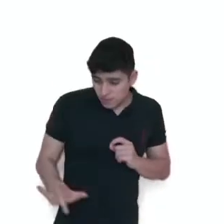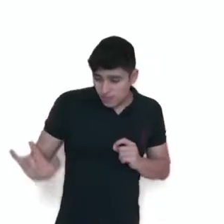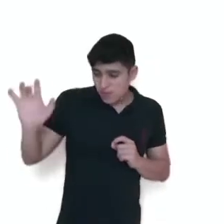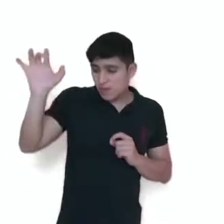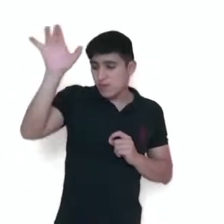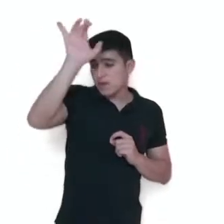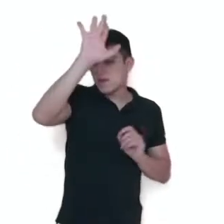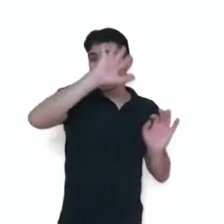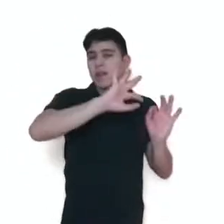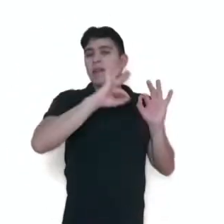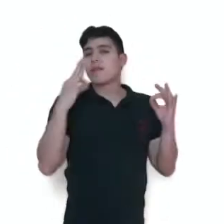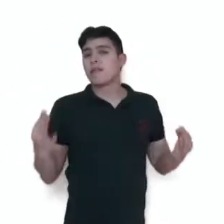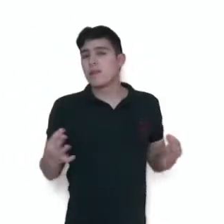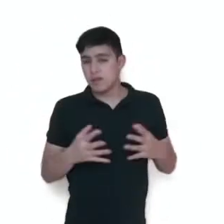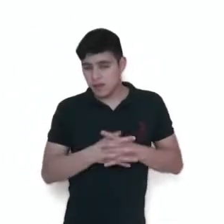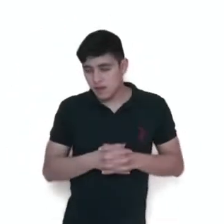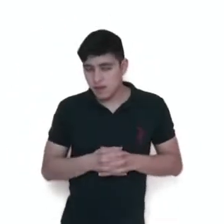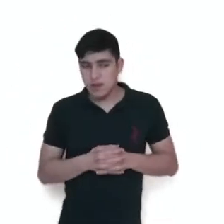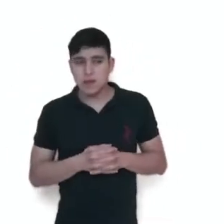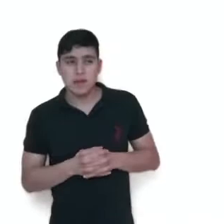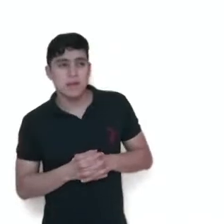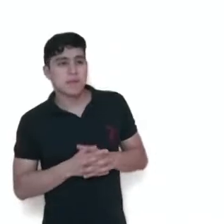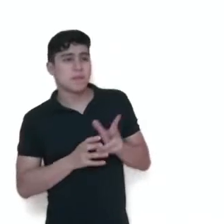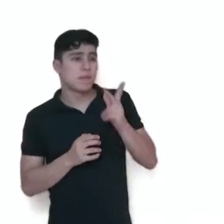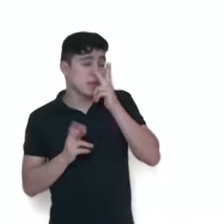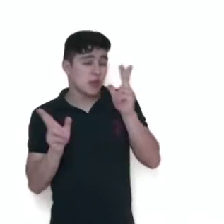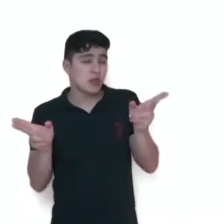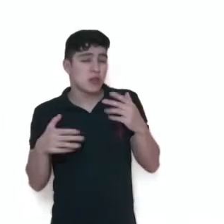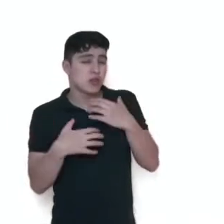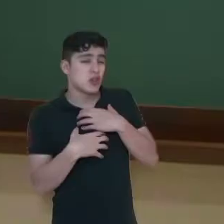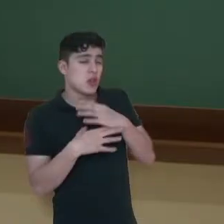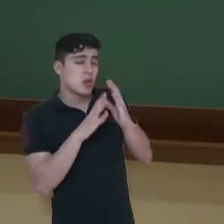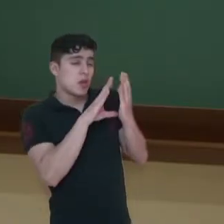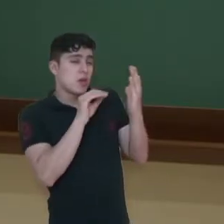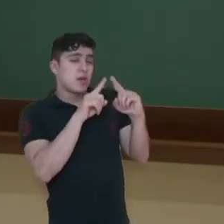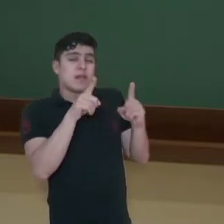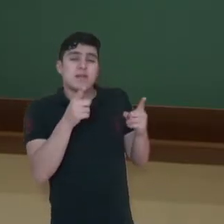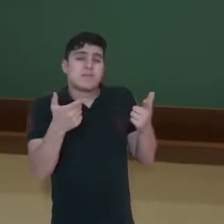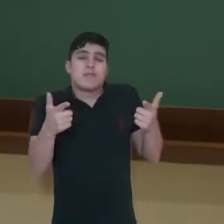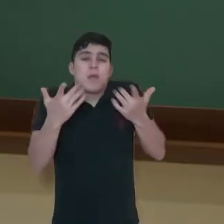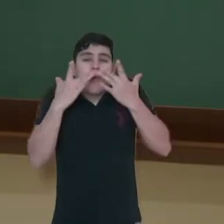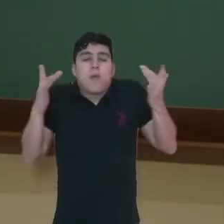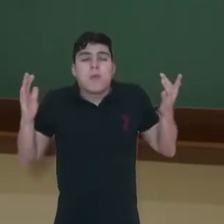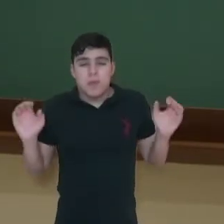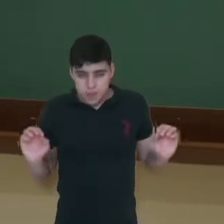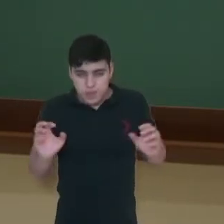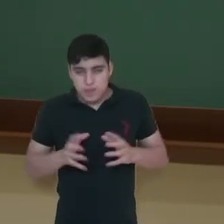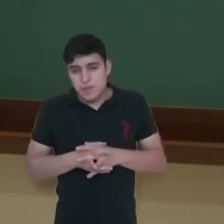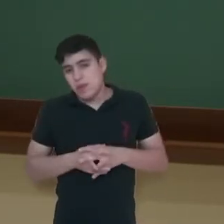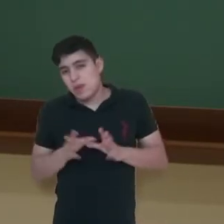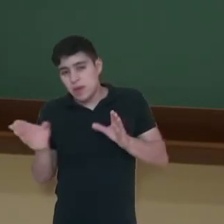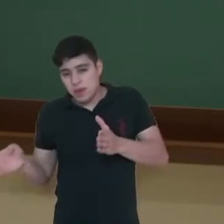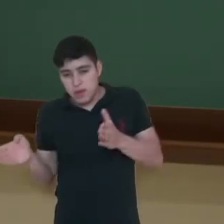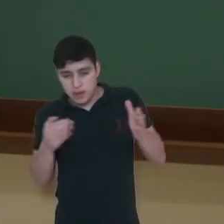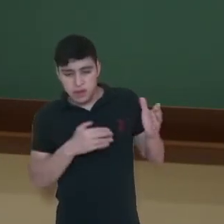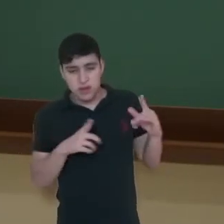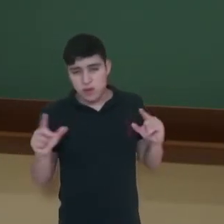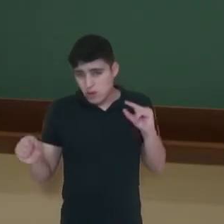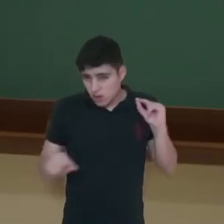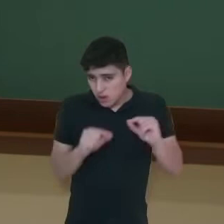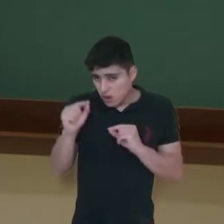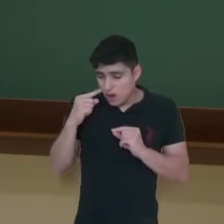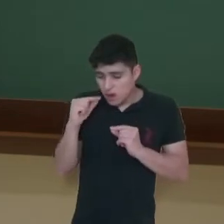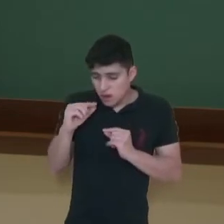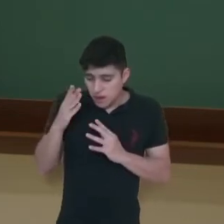mais simplificado, demais cidades. Siga a mesma formatação, porém com limitações materiais. Lembrando que o grande lance do